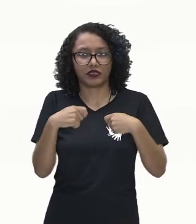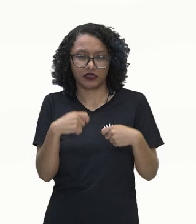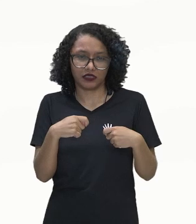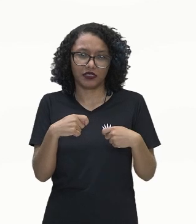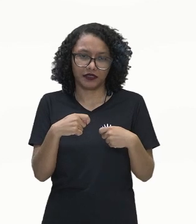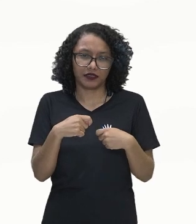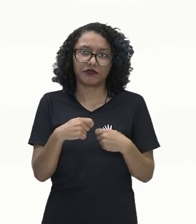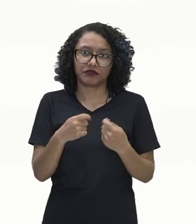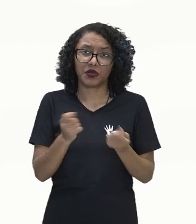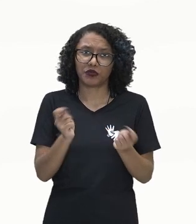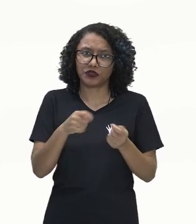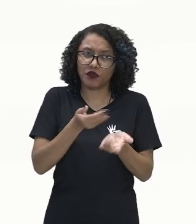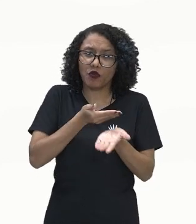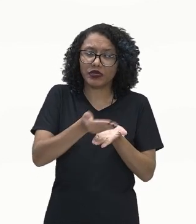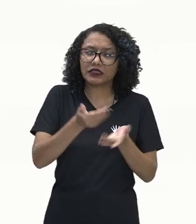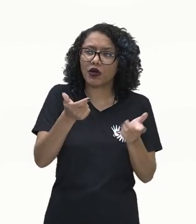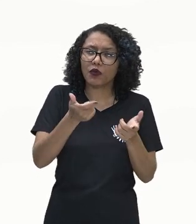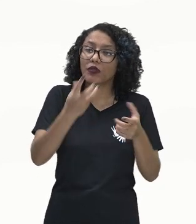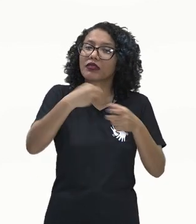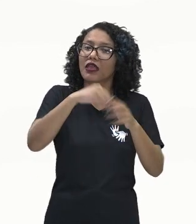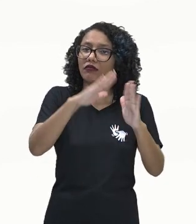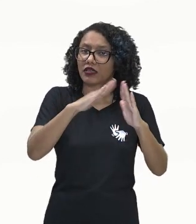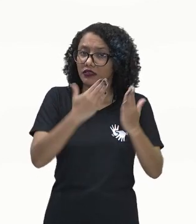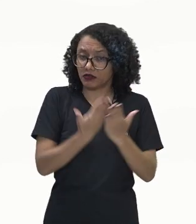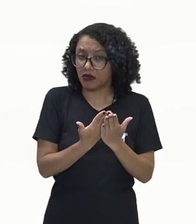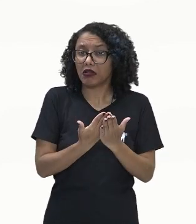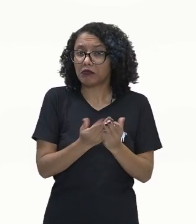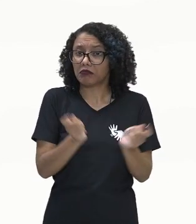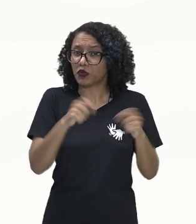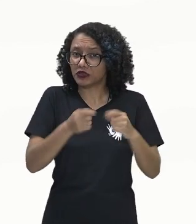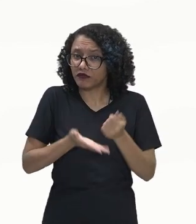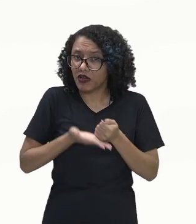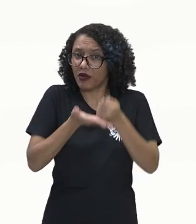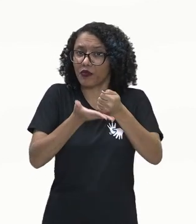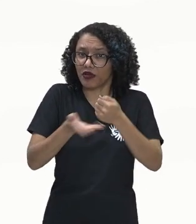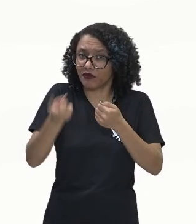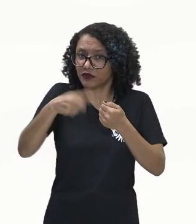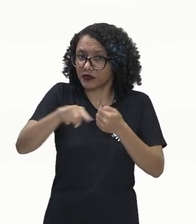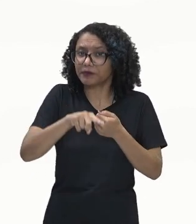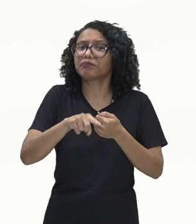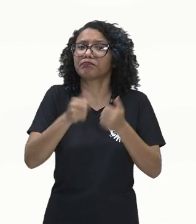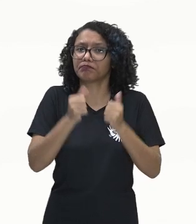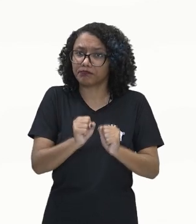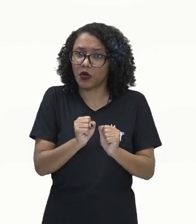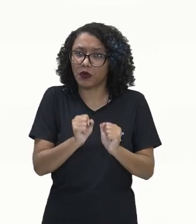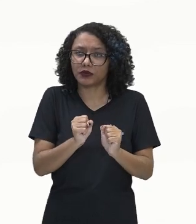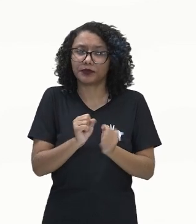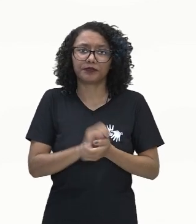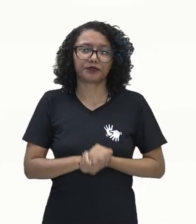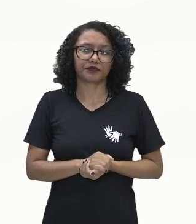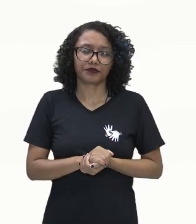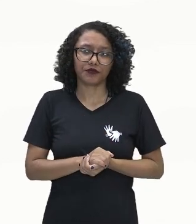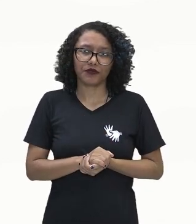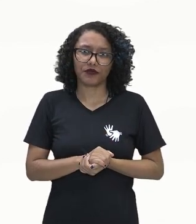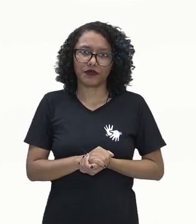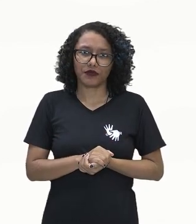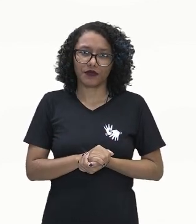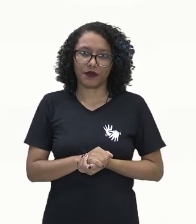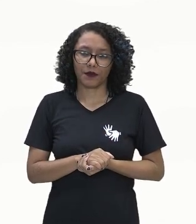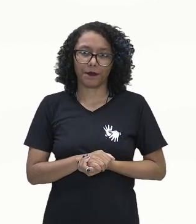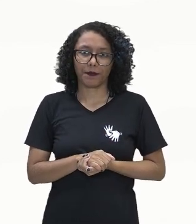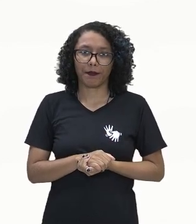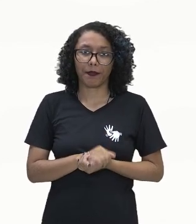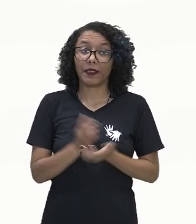na escola. A escola pode ser esse espaço de apoio. Tudo bem? Bem, neste momento nós iremos analisar